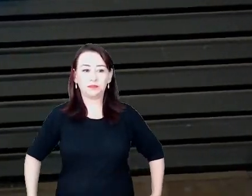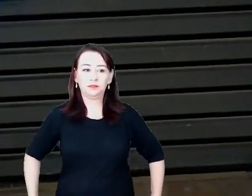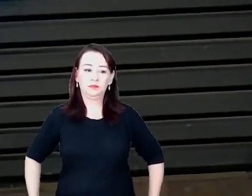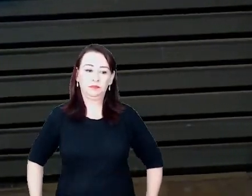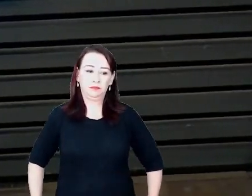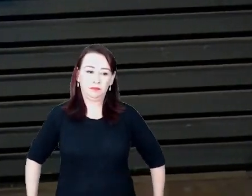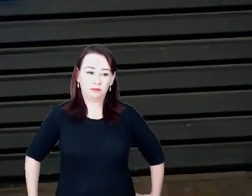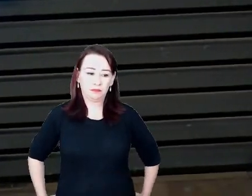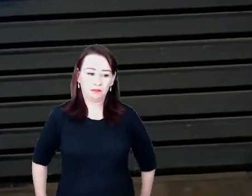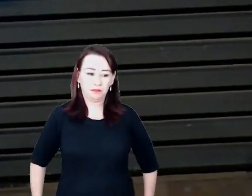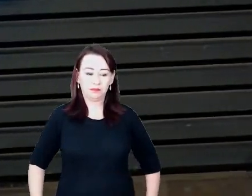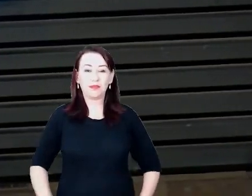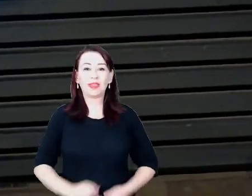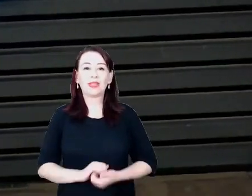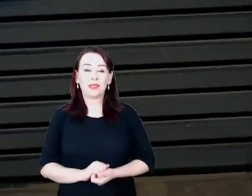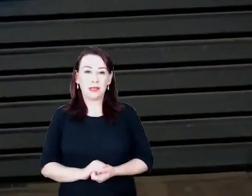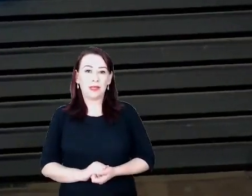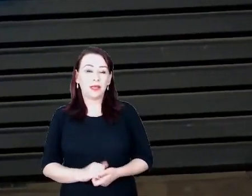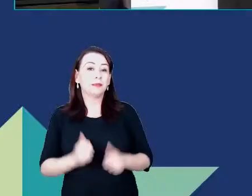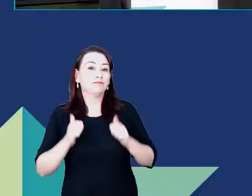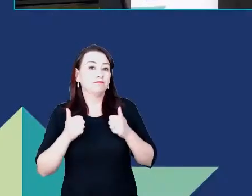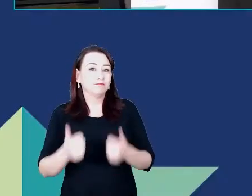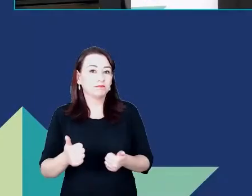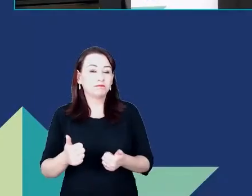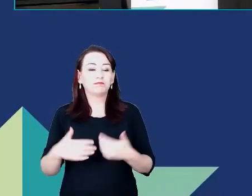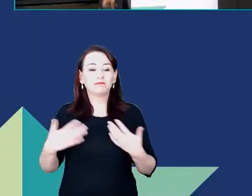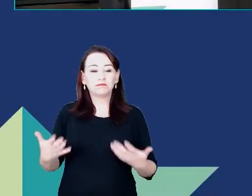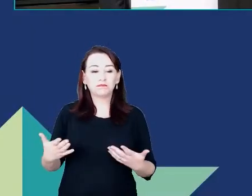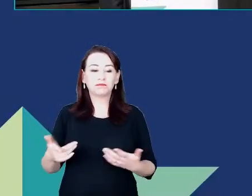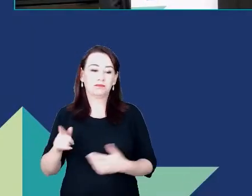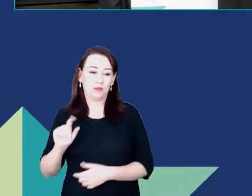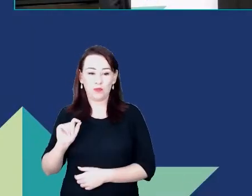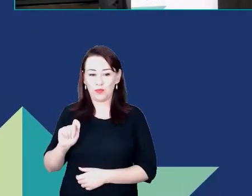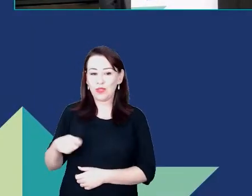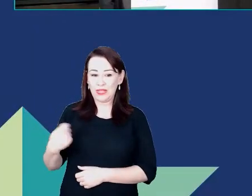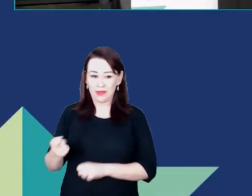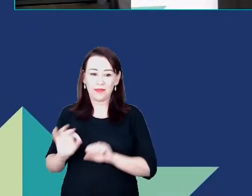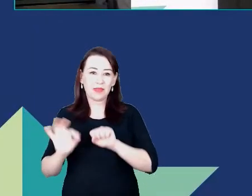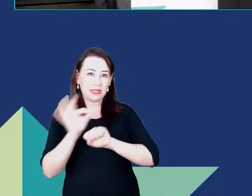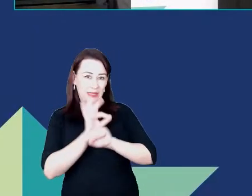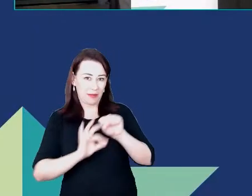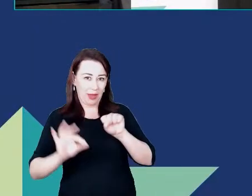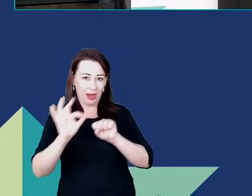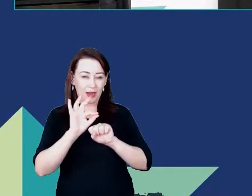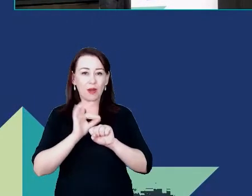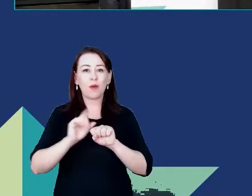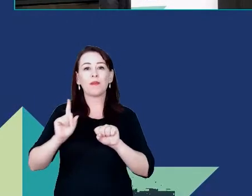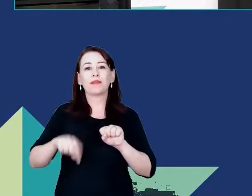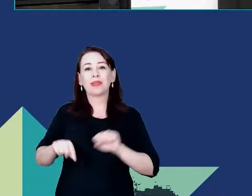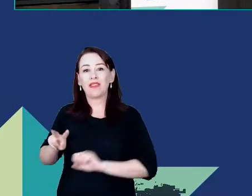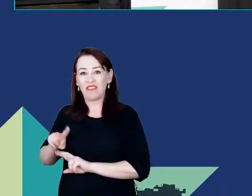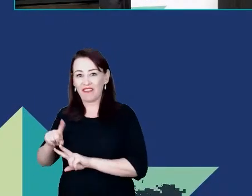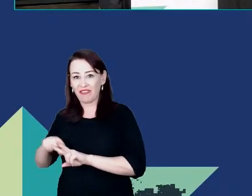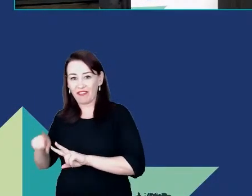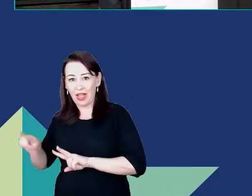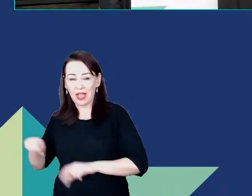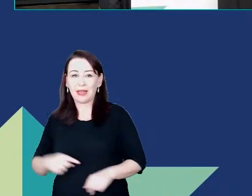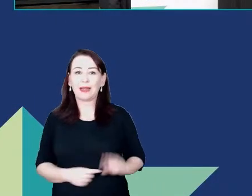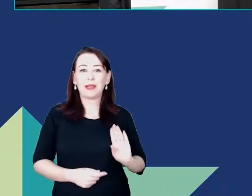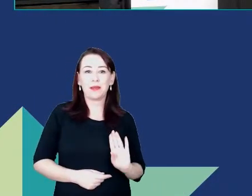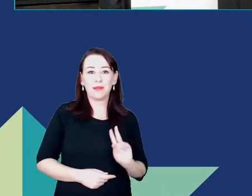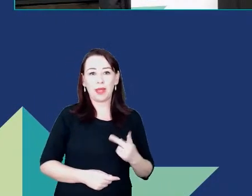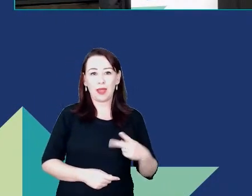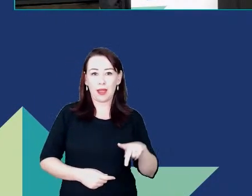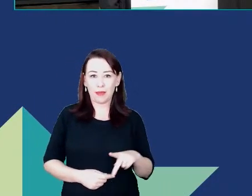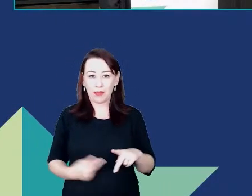Bom, só fazendo uma breve introdução, né, a Samarco é uma joint venture, então, da BHP e da Vale, né, tem uma capacidade aí de